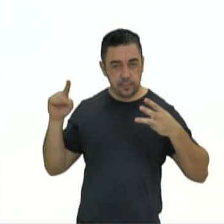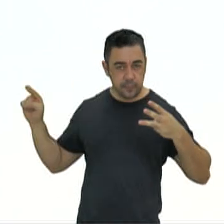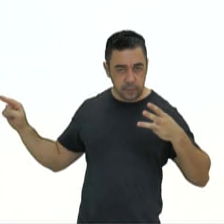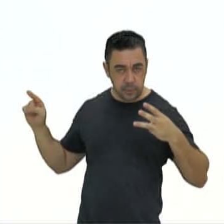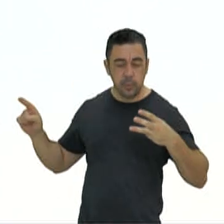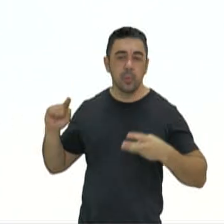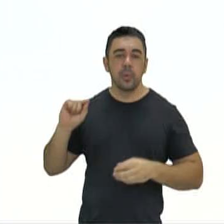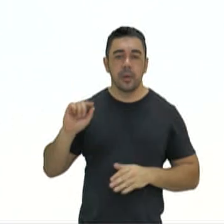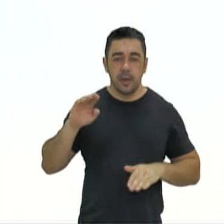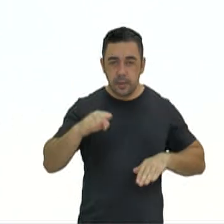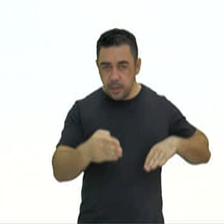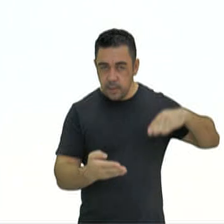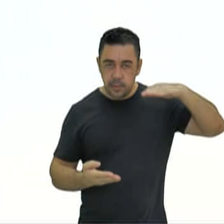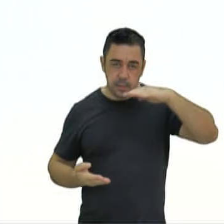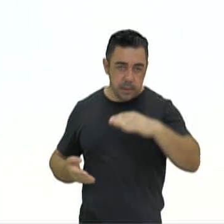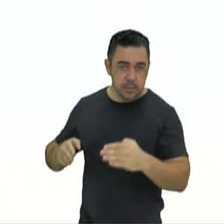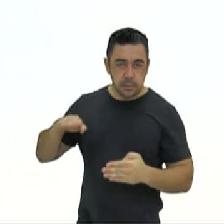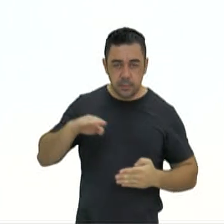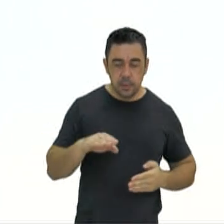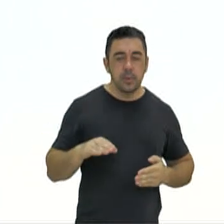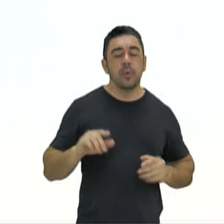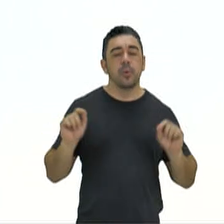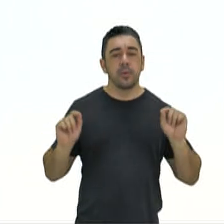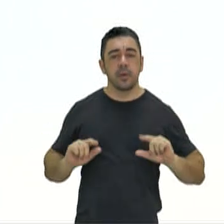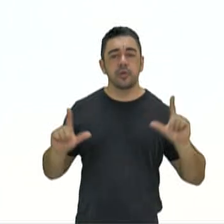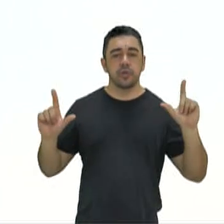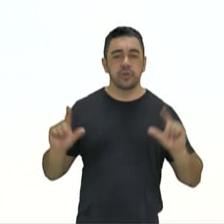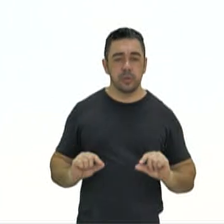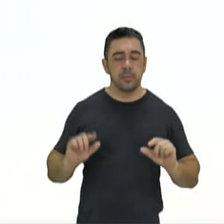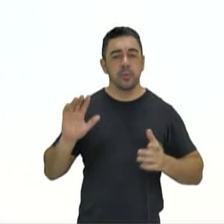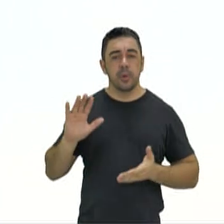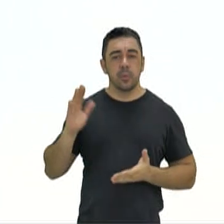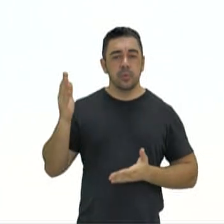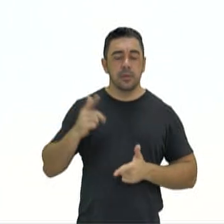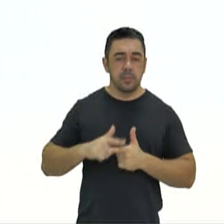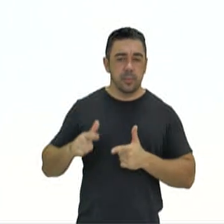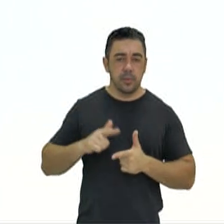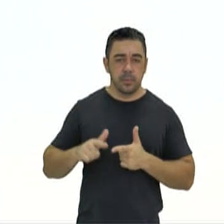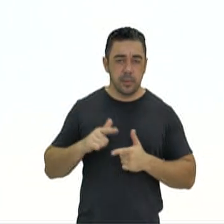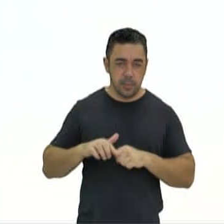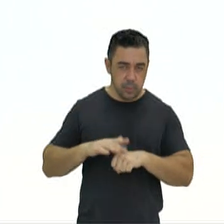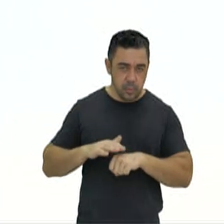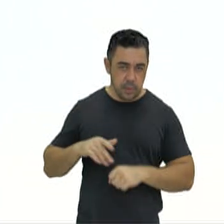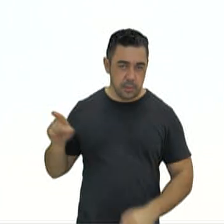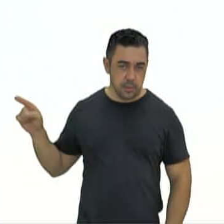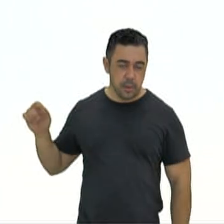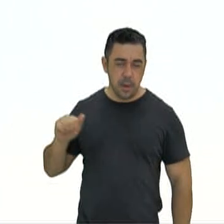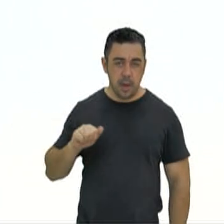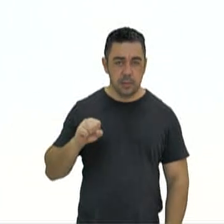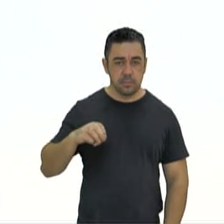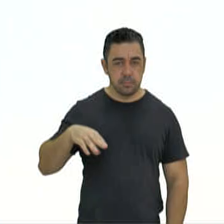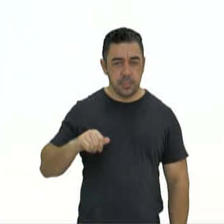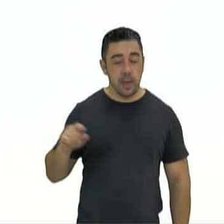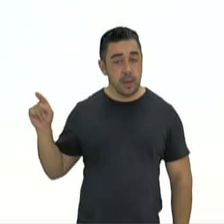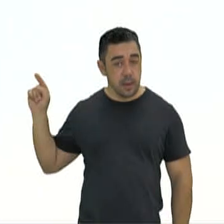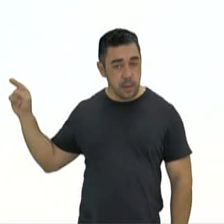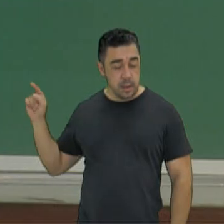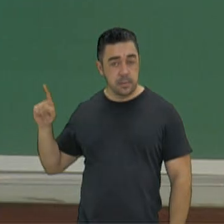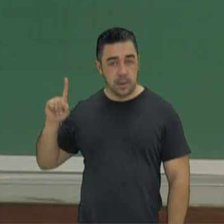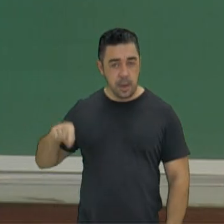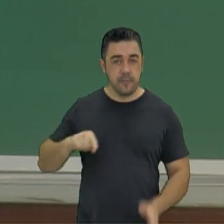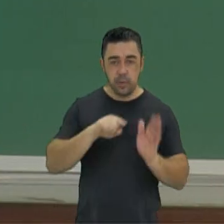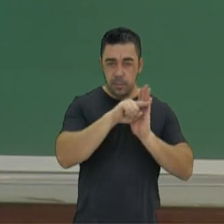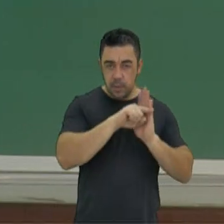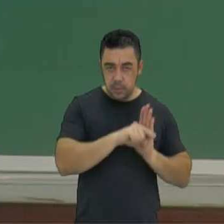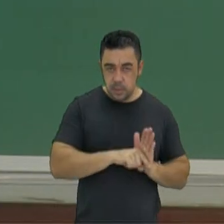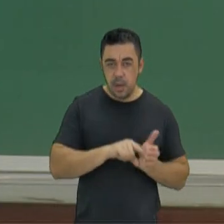abordamos, ela diminui o número de crises de asma. Tudo isso aqui foi retirado de artigos